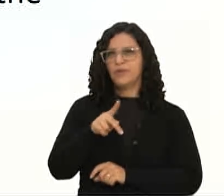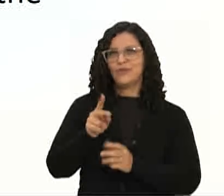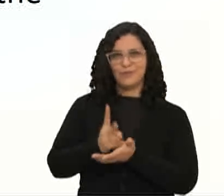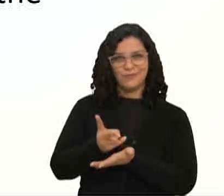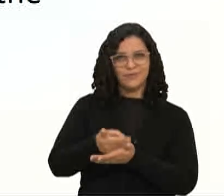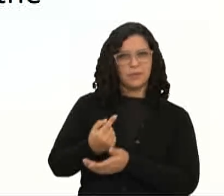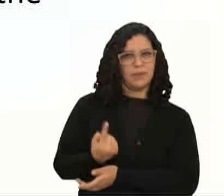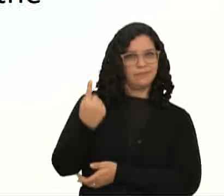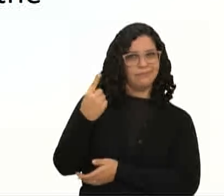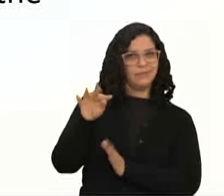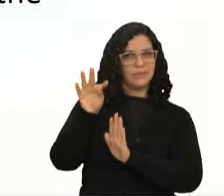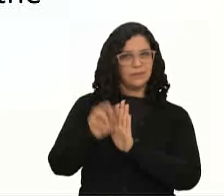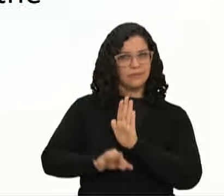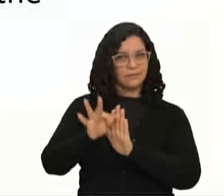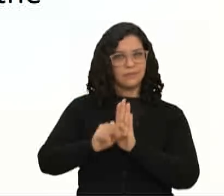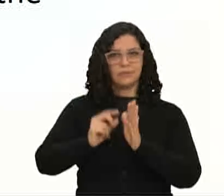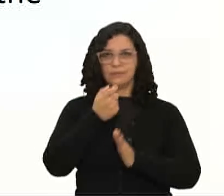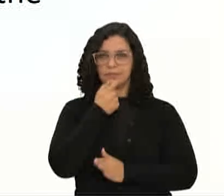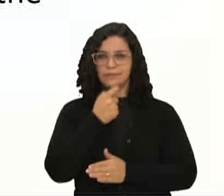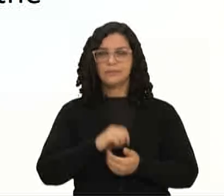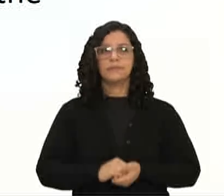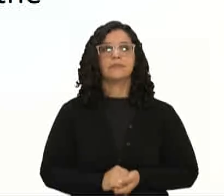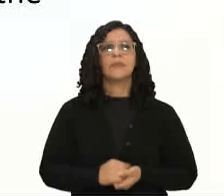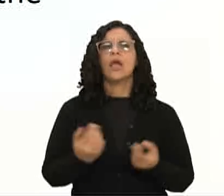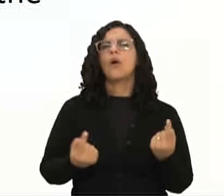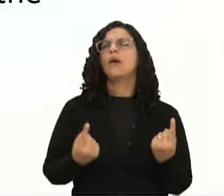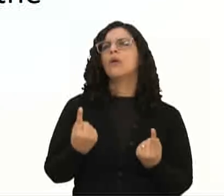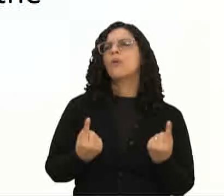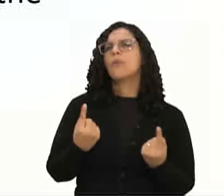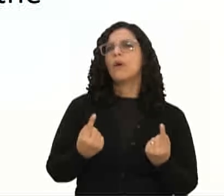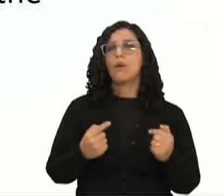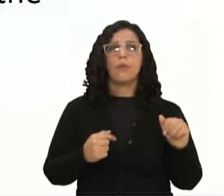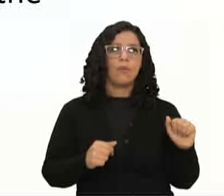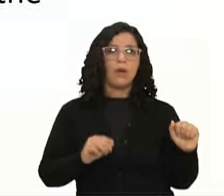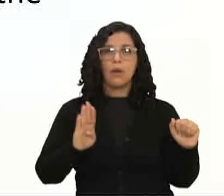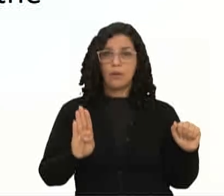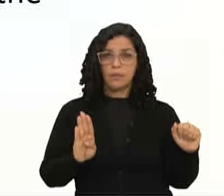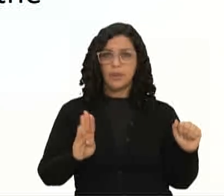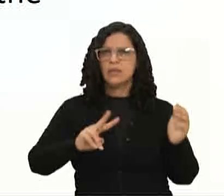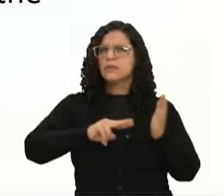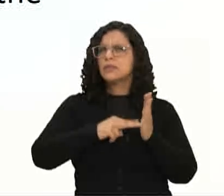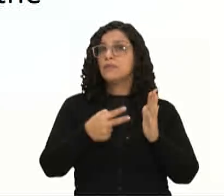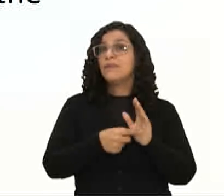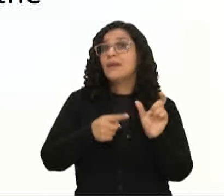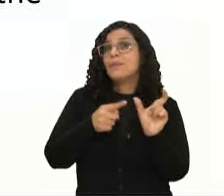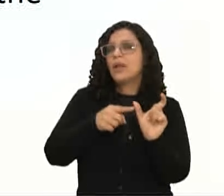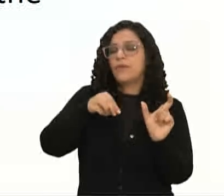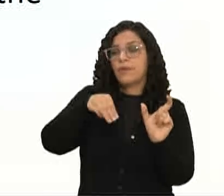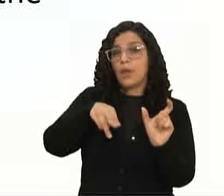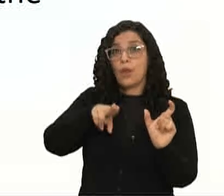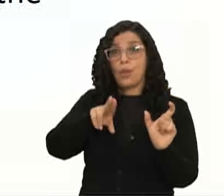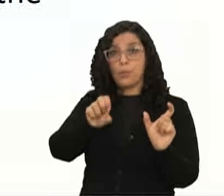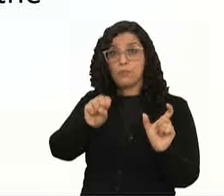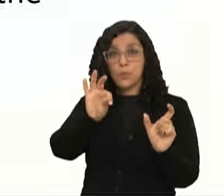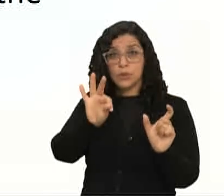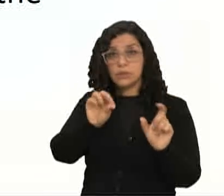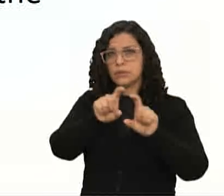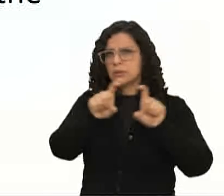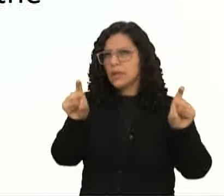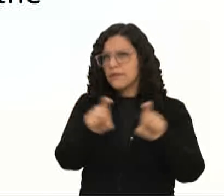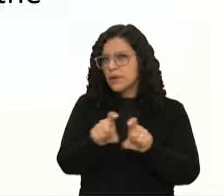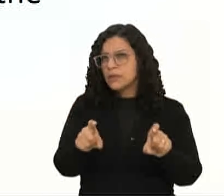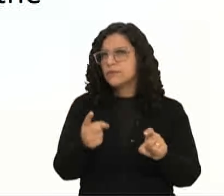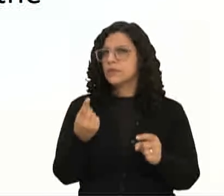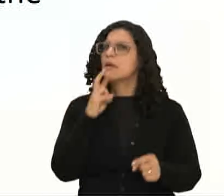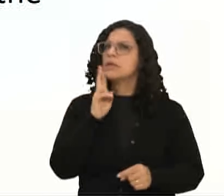must keep the browser updated. Então, prestem atenção lá qual é o sentido do must na frase e vou dar um tempinho para